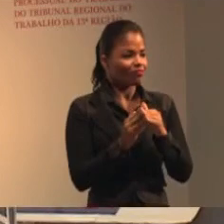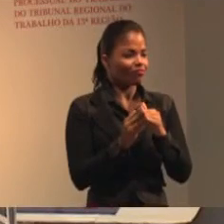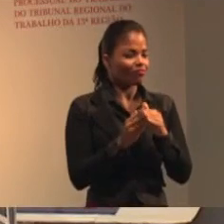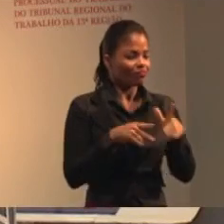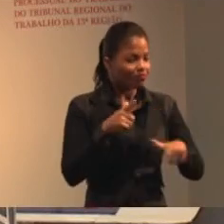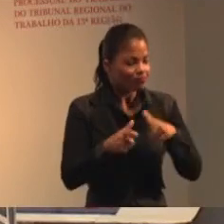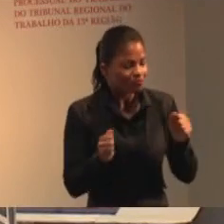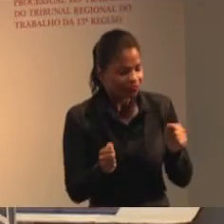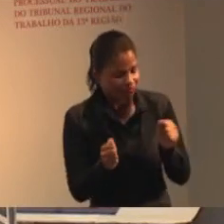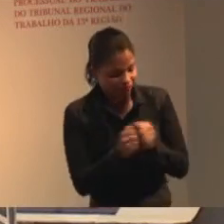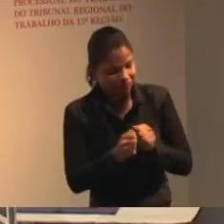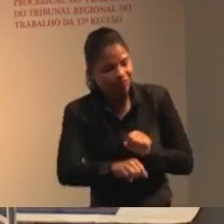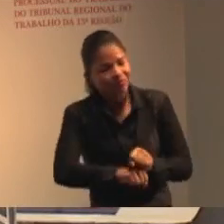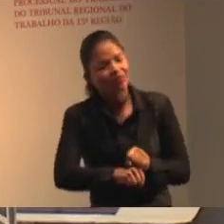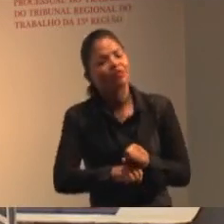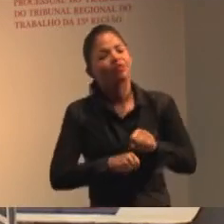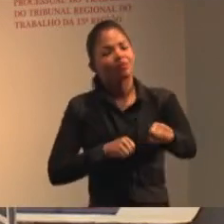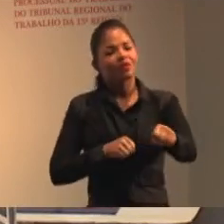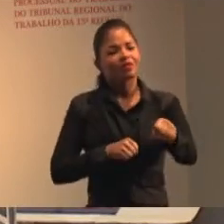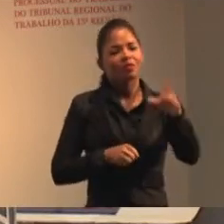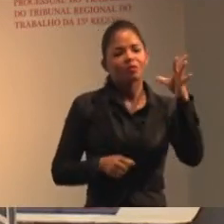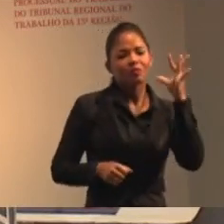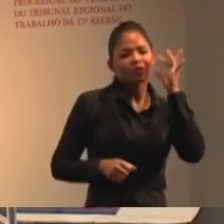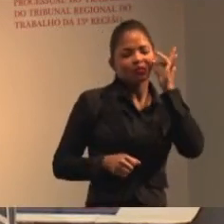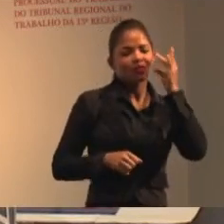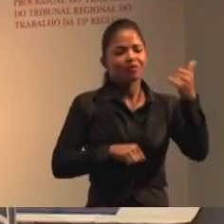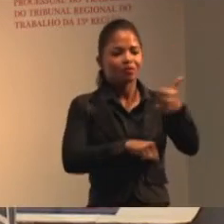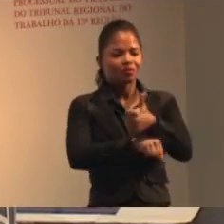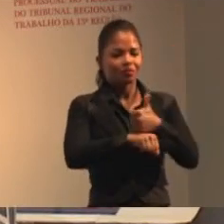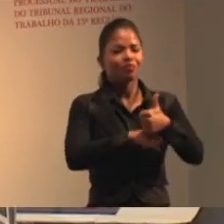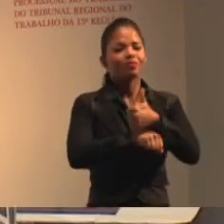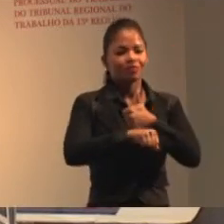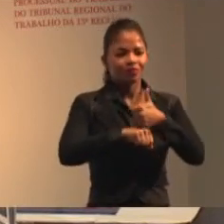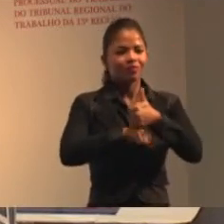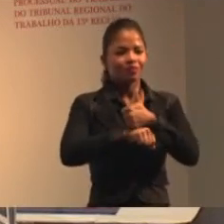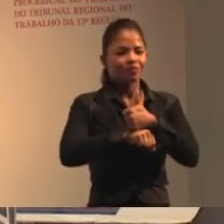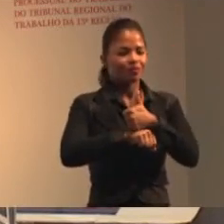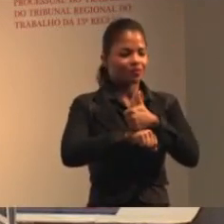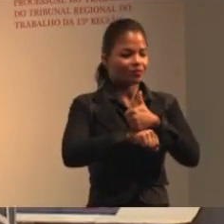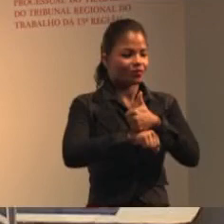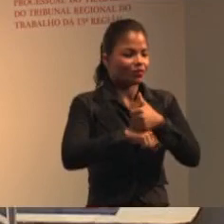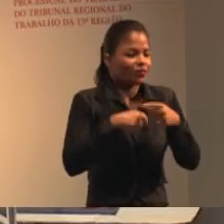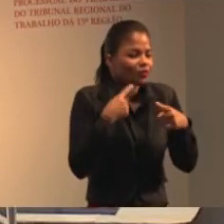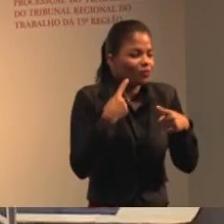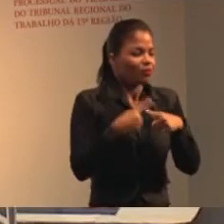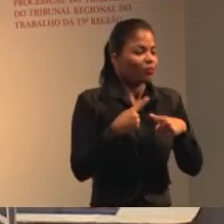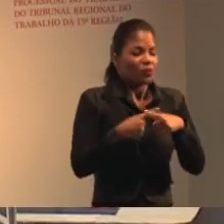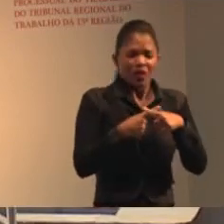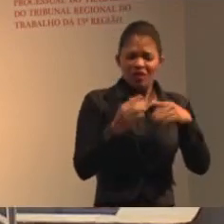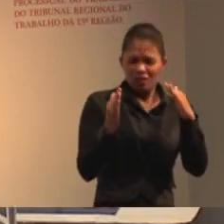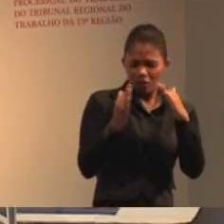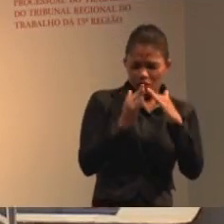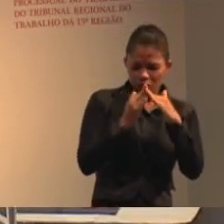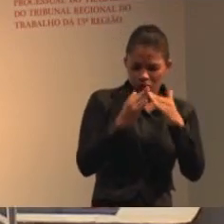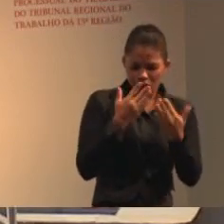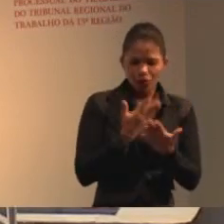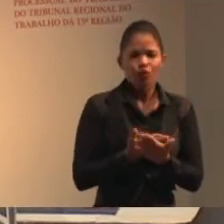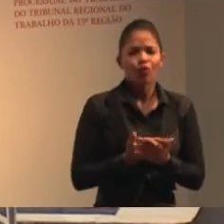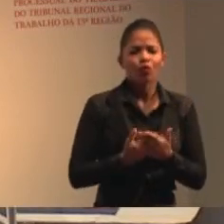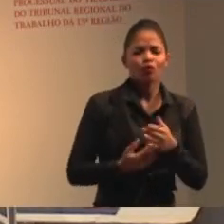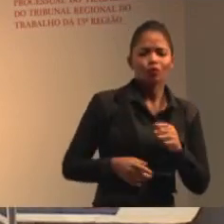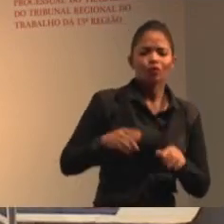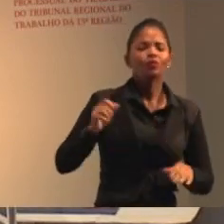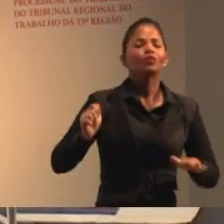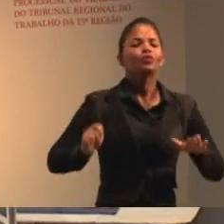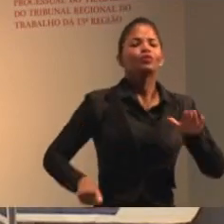minha formação pessoal e profissional. E por que uma escola judicial, juntamente